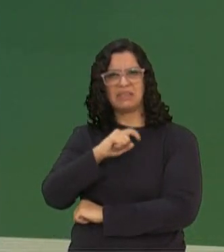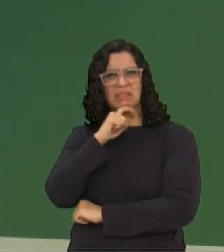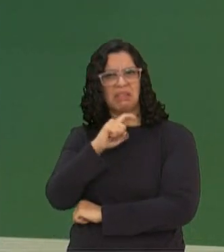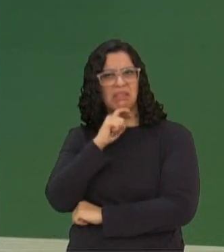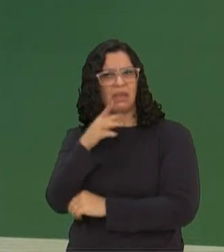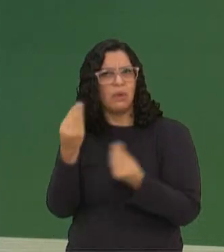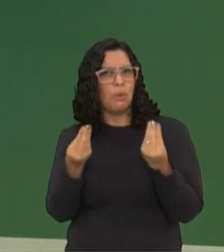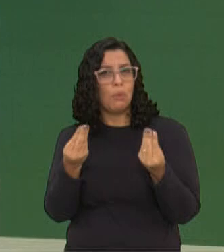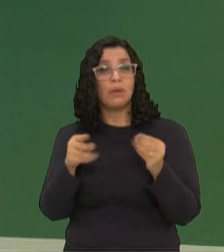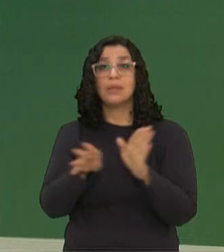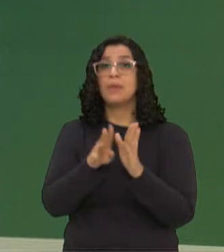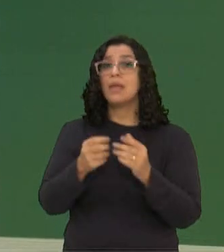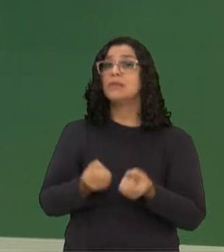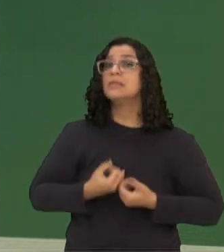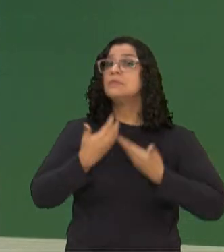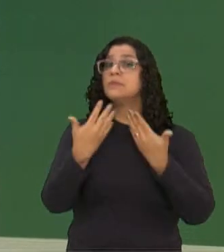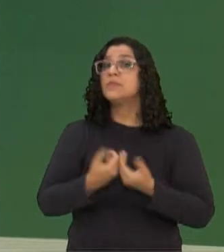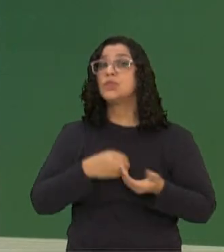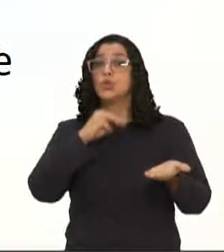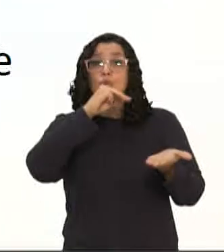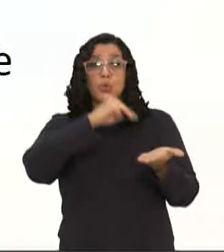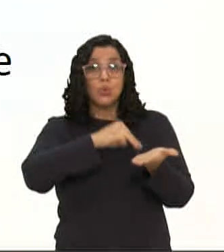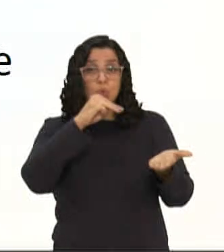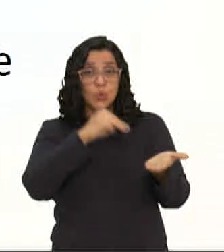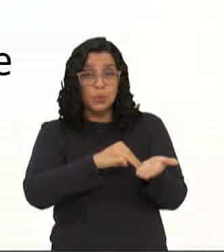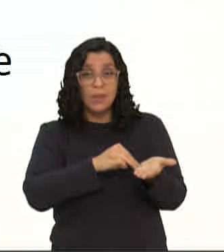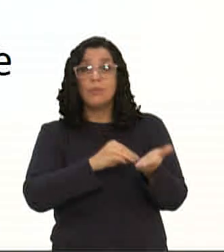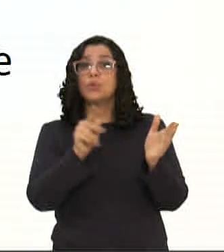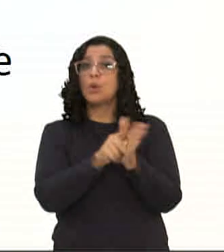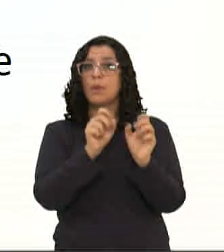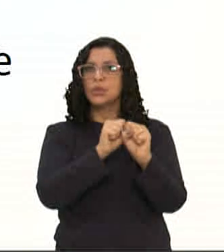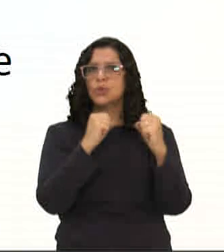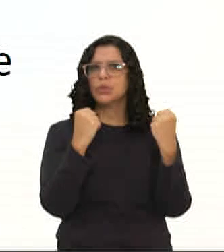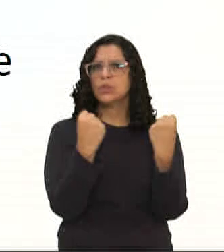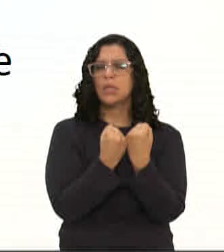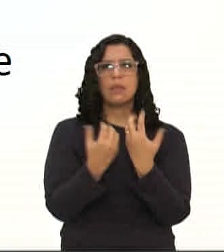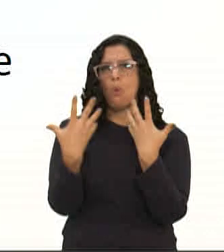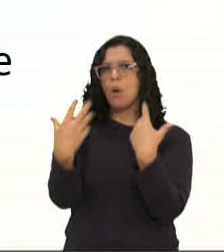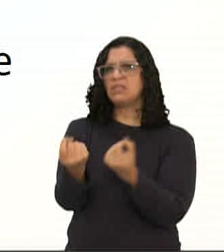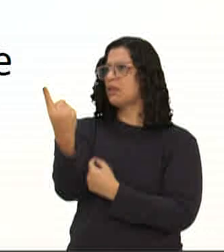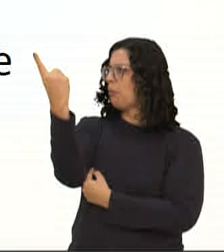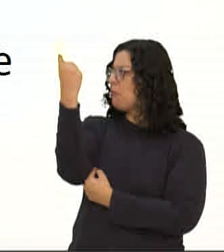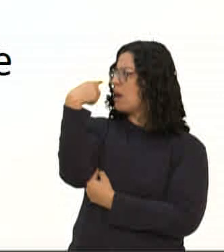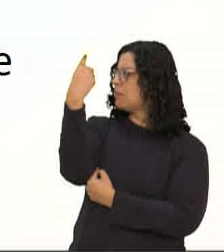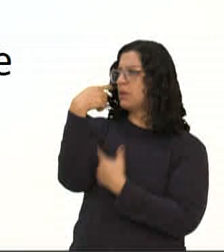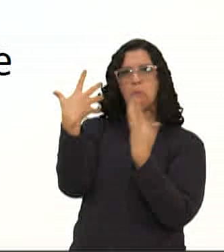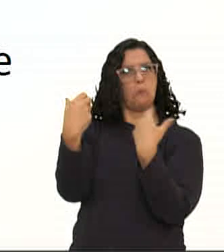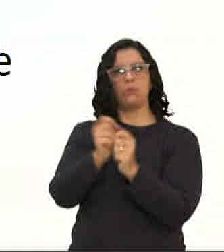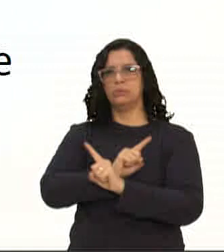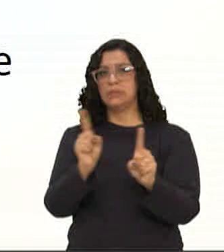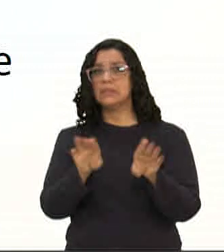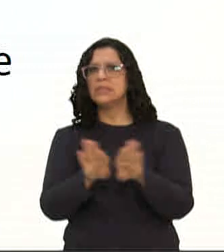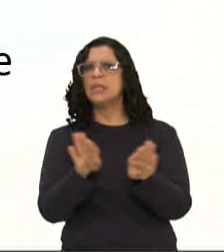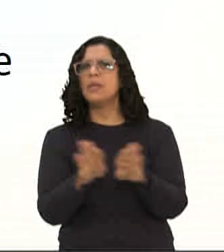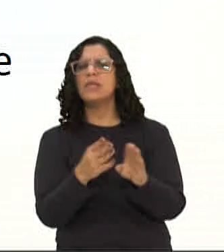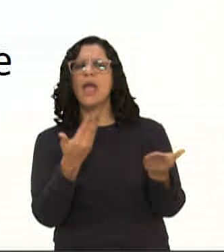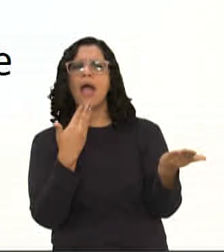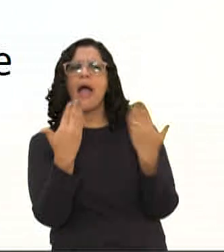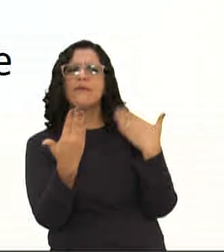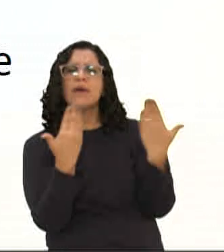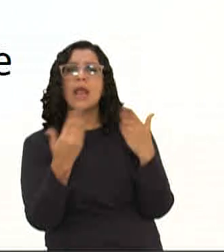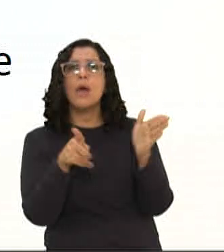expressão da determinação dos membros da sociedade em resistir à dominação da autoridade e em verificar a afirmação através